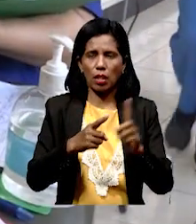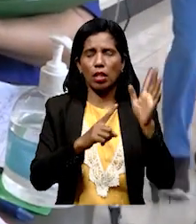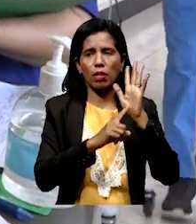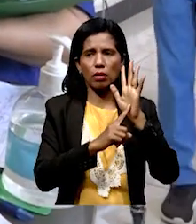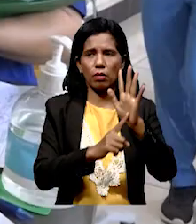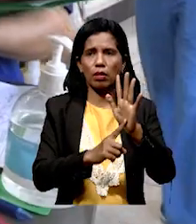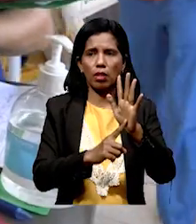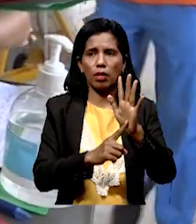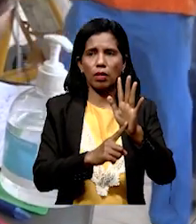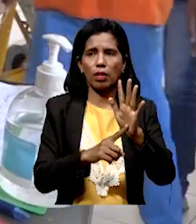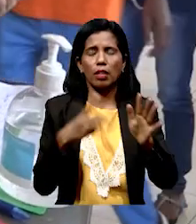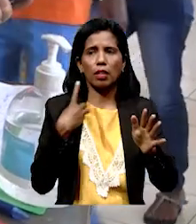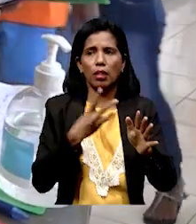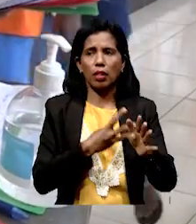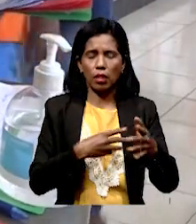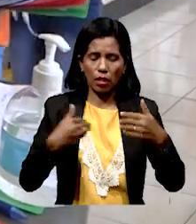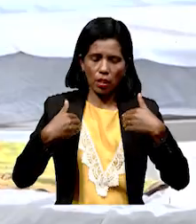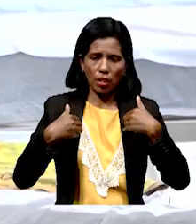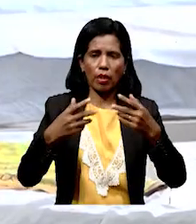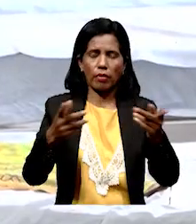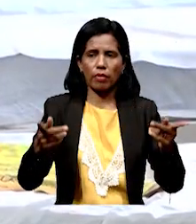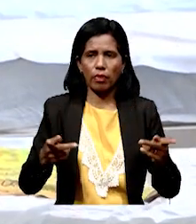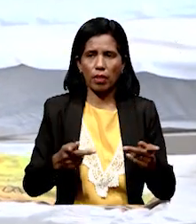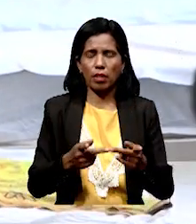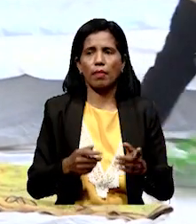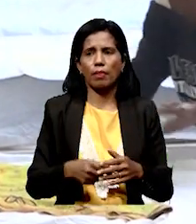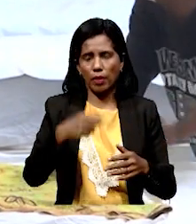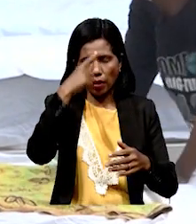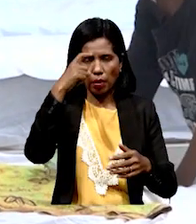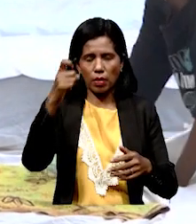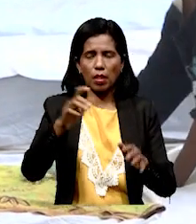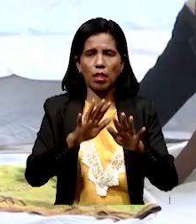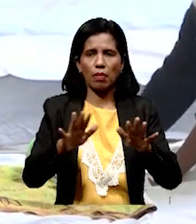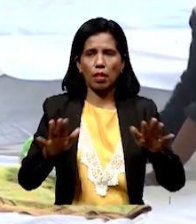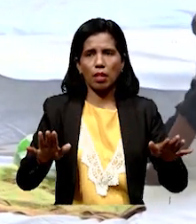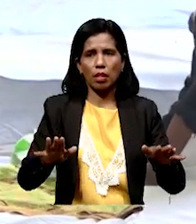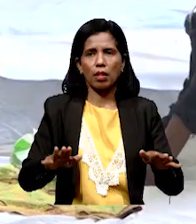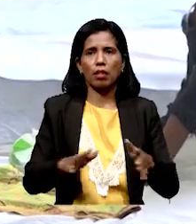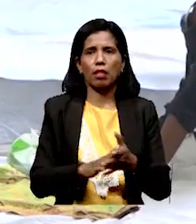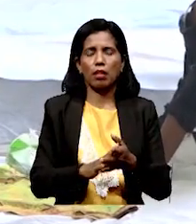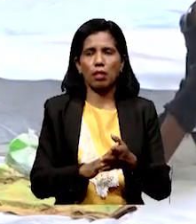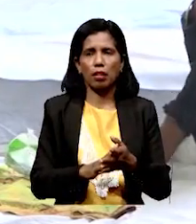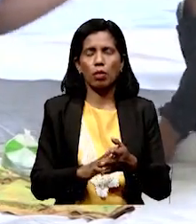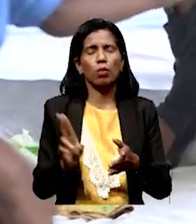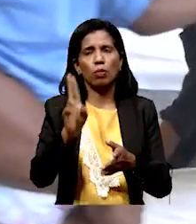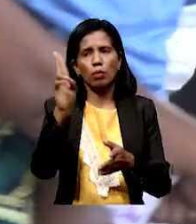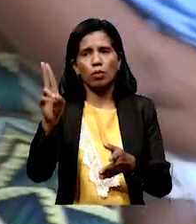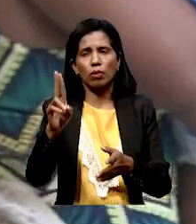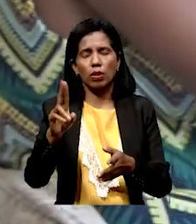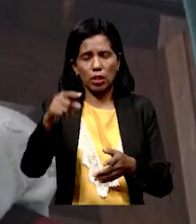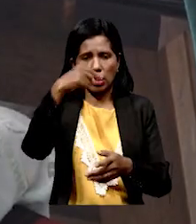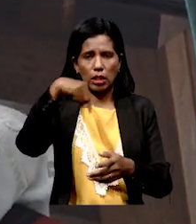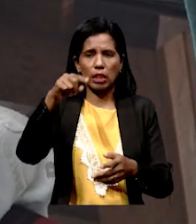Formosa, ite iha la fating. Razão de lavarik ne manas, tamba laro ne uza de kipas